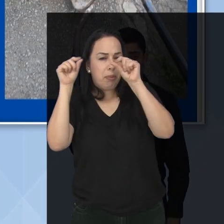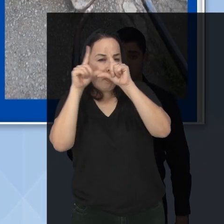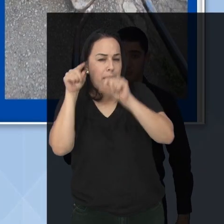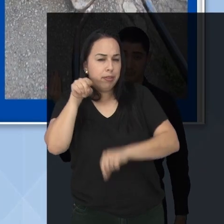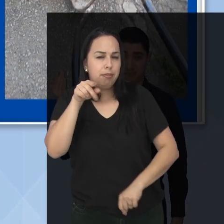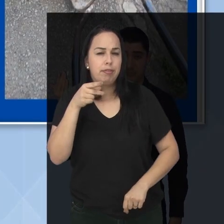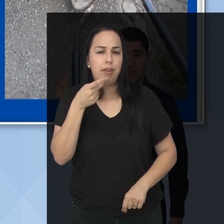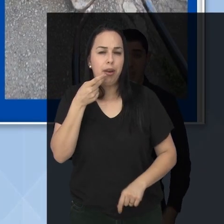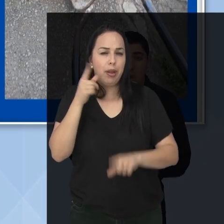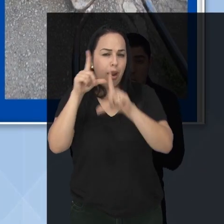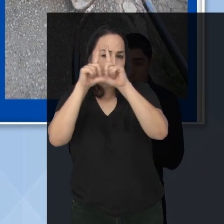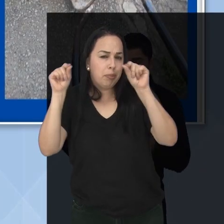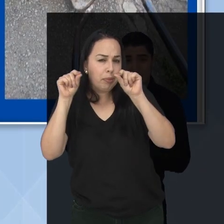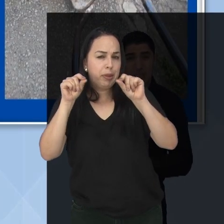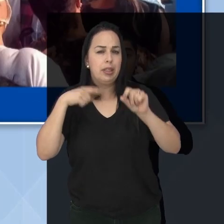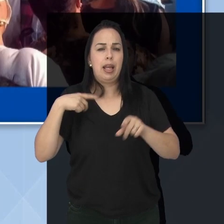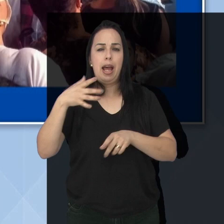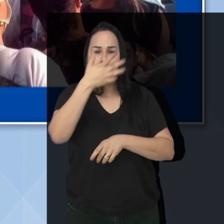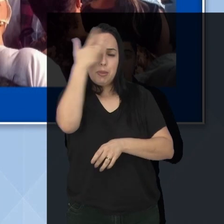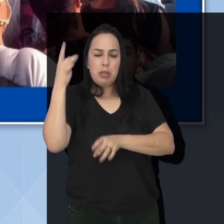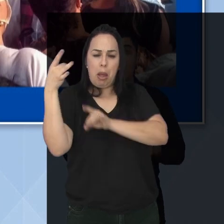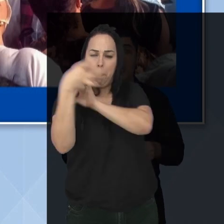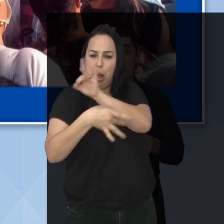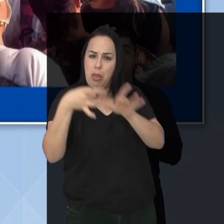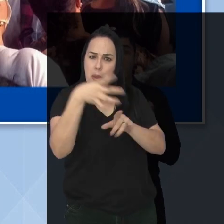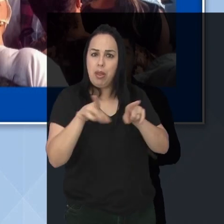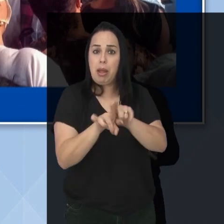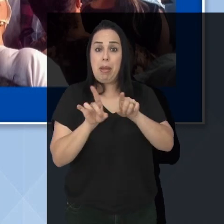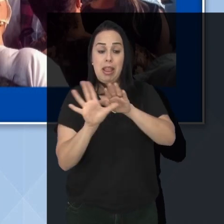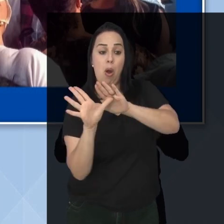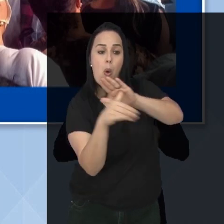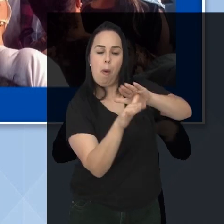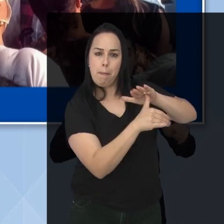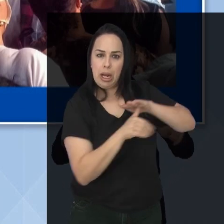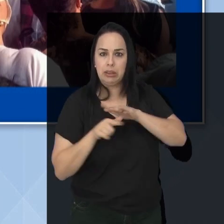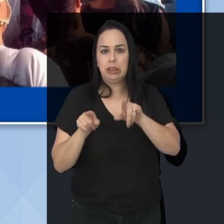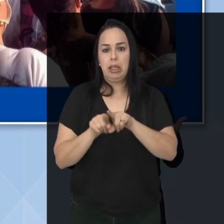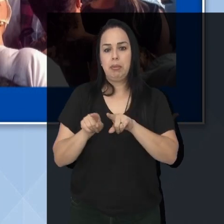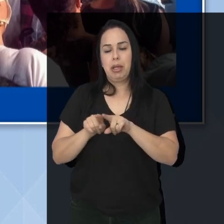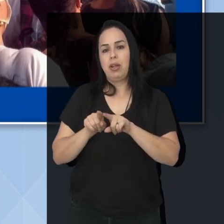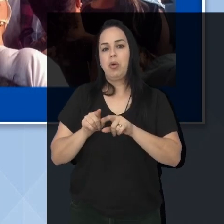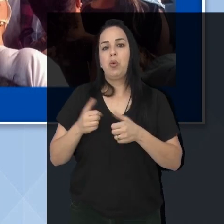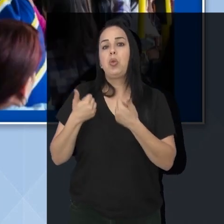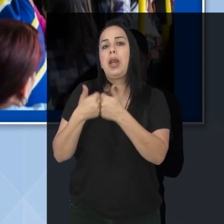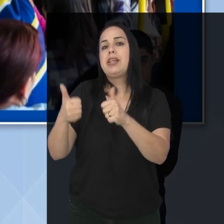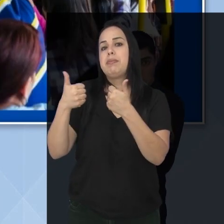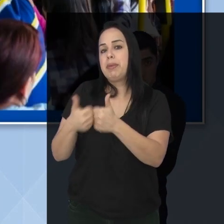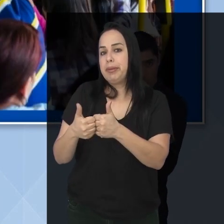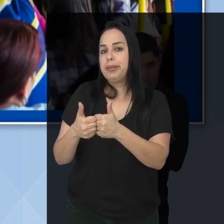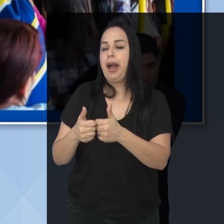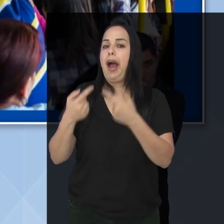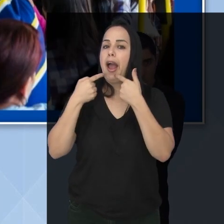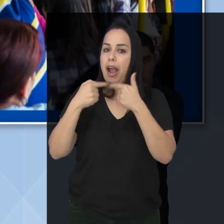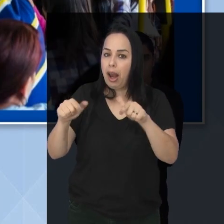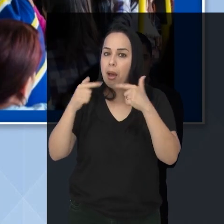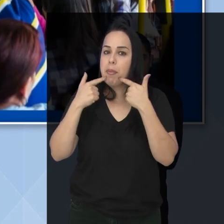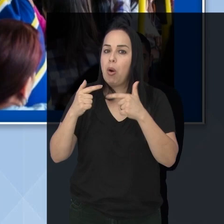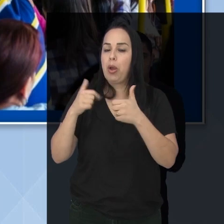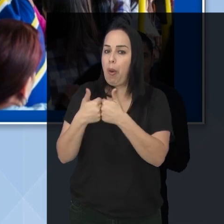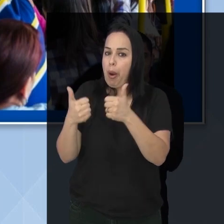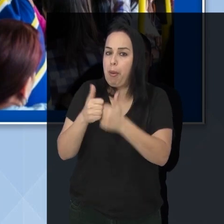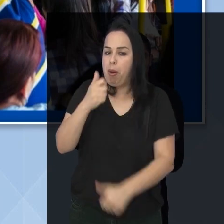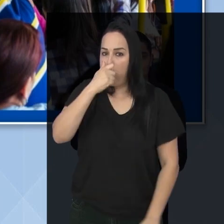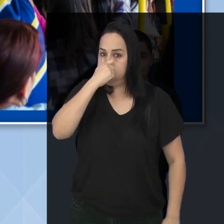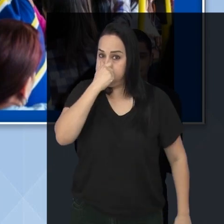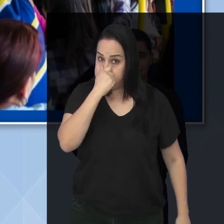e criticou o abandono do local. A situação do transporte público também foi levantada pela parlamentar, que reclamou da